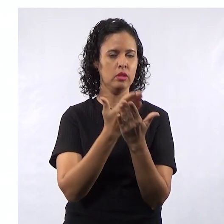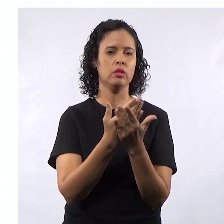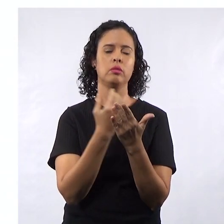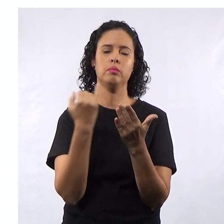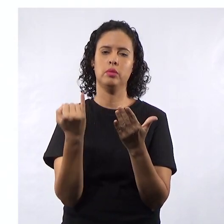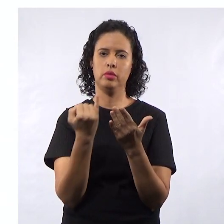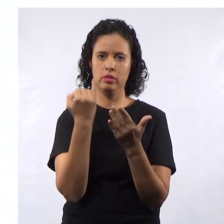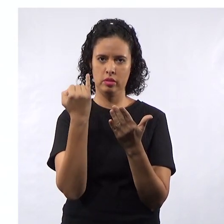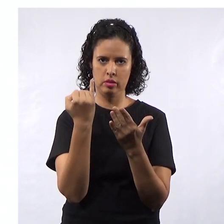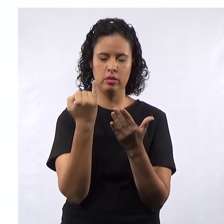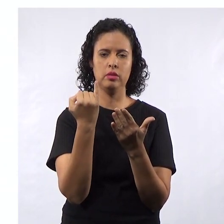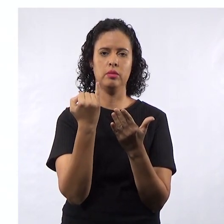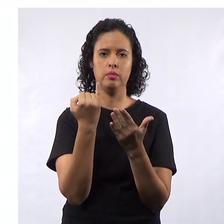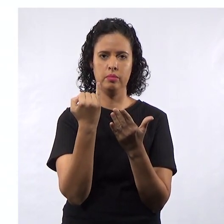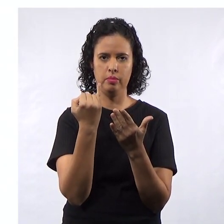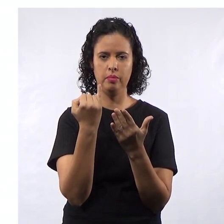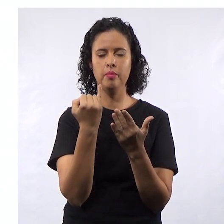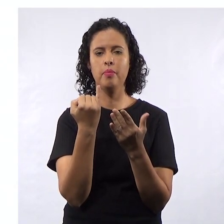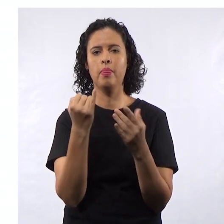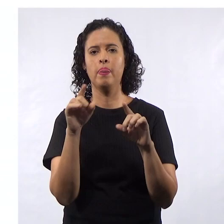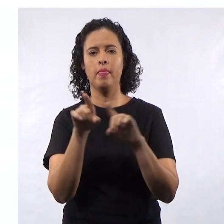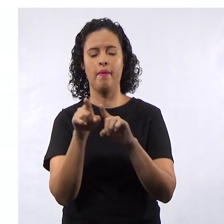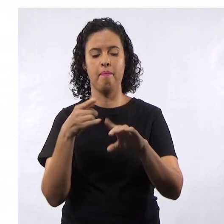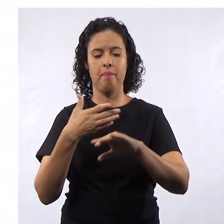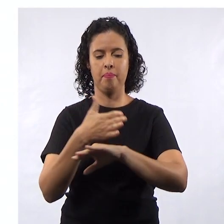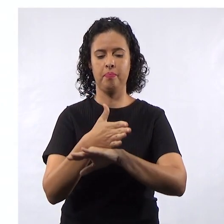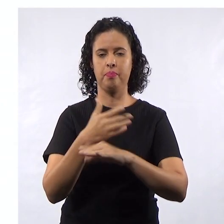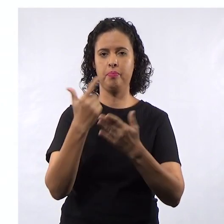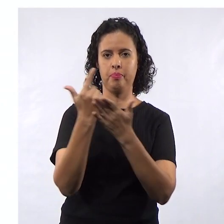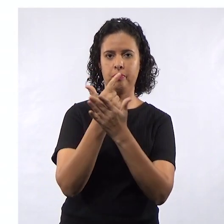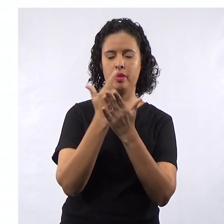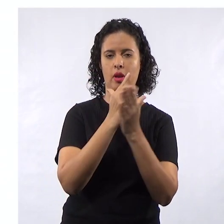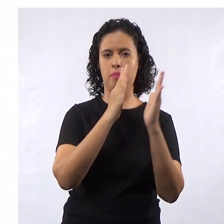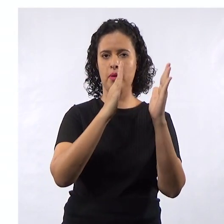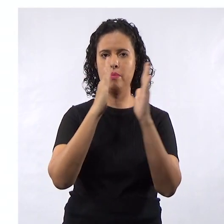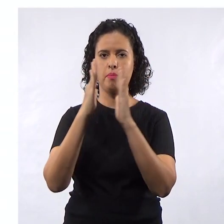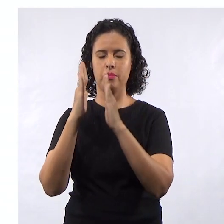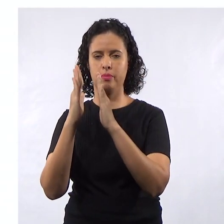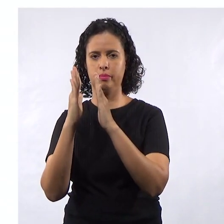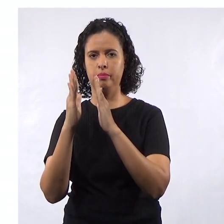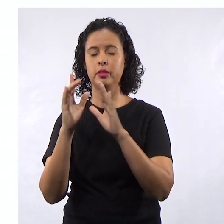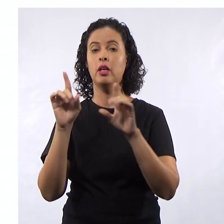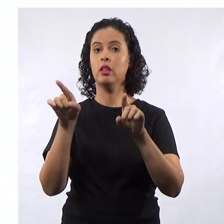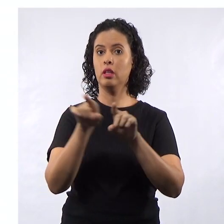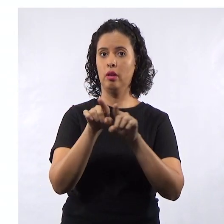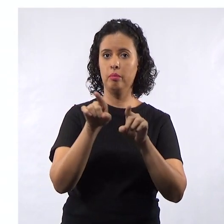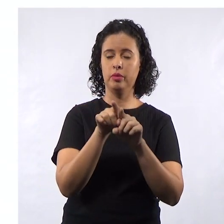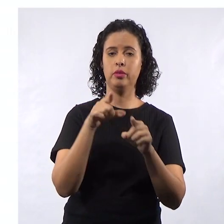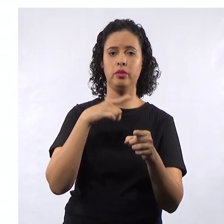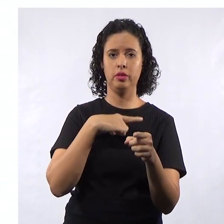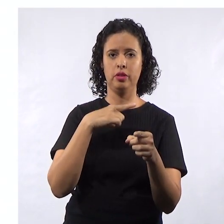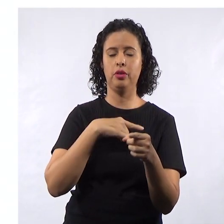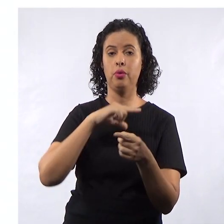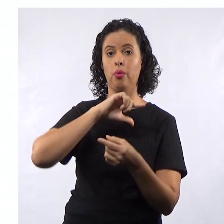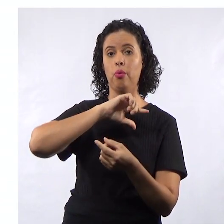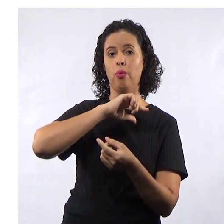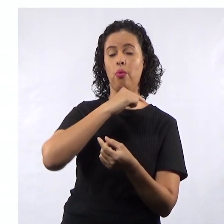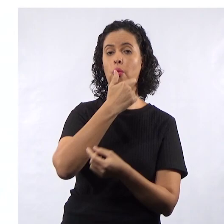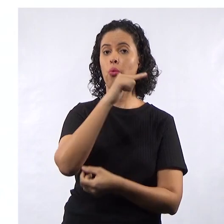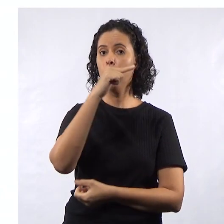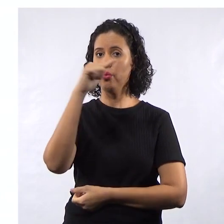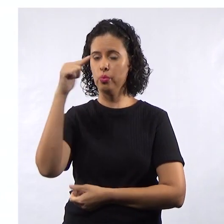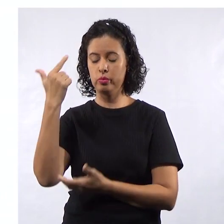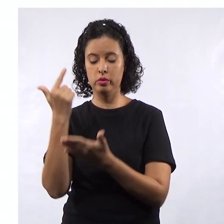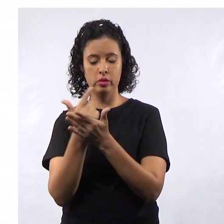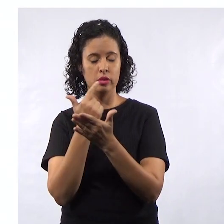utilização da minha biblioteca. Além desse livro, vocês vão encontrar outras obras, né, que não são menos